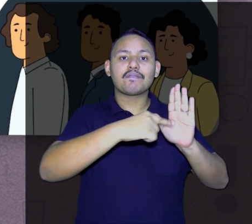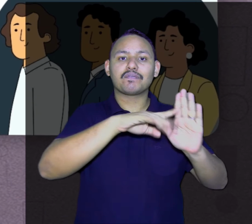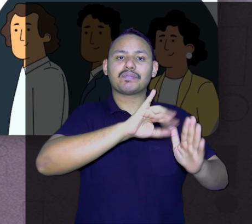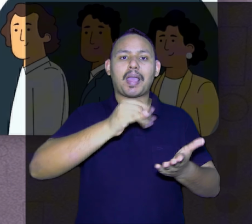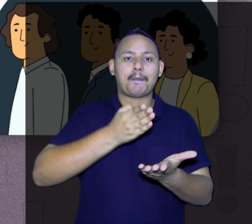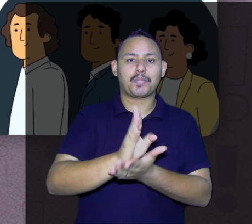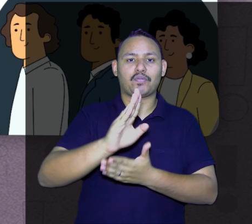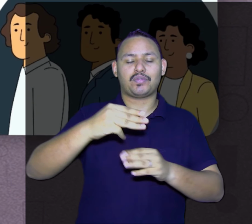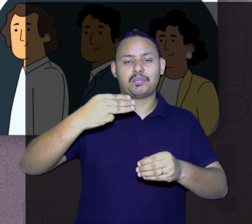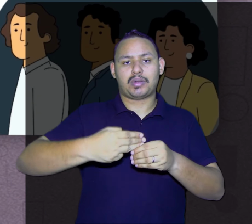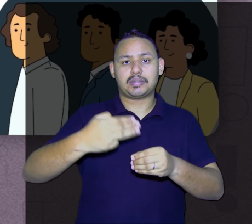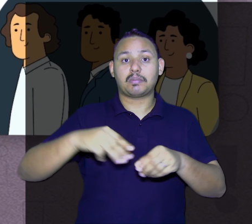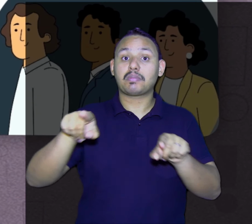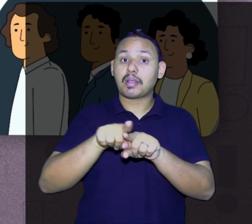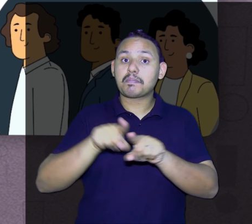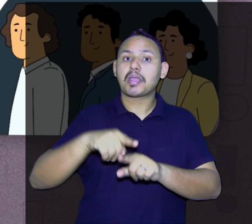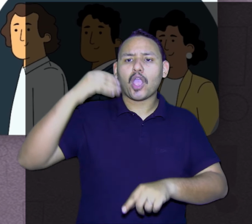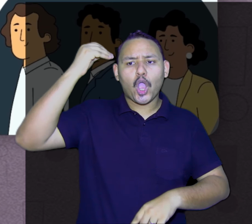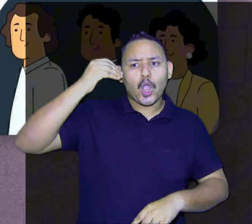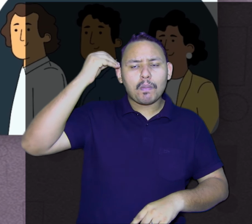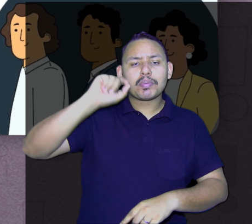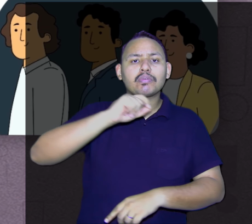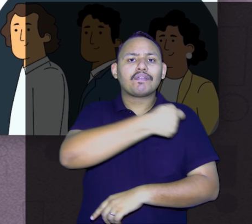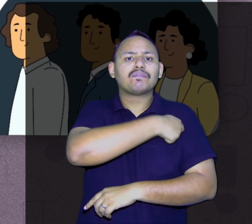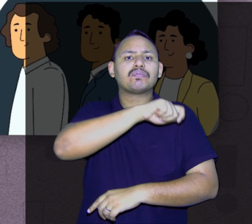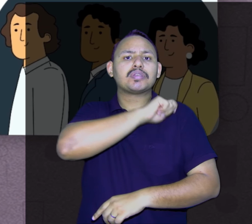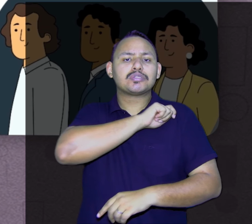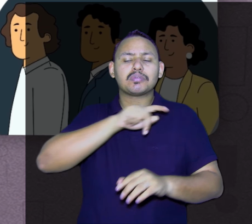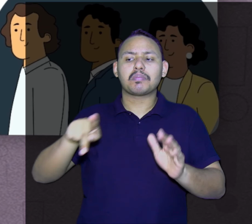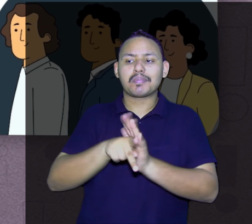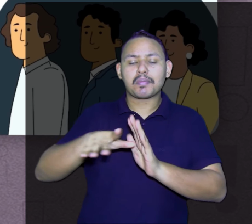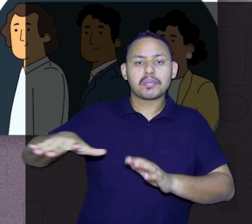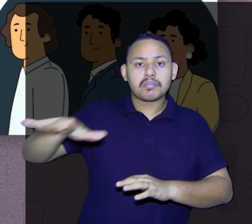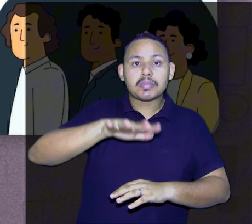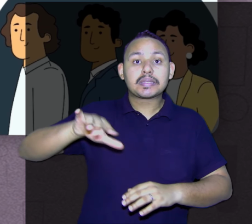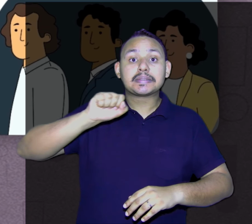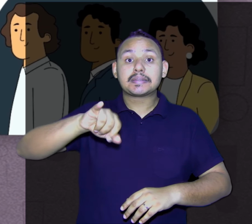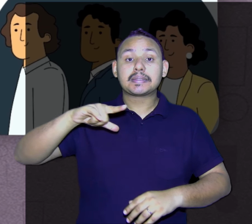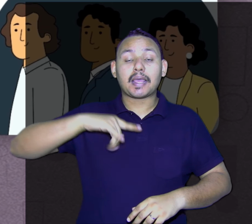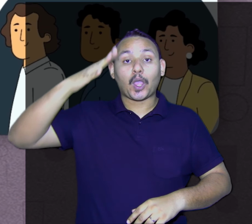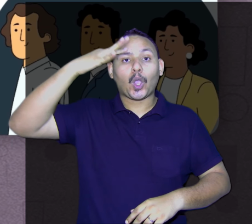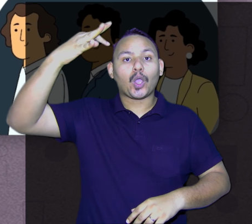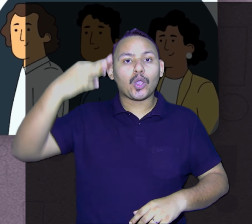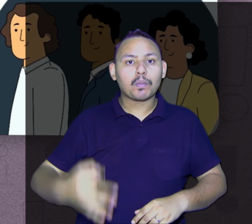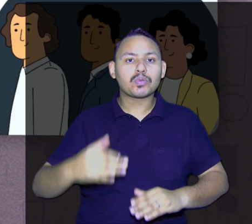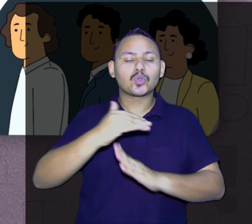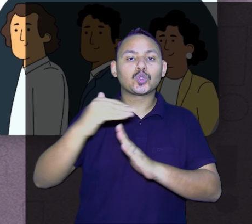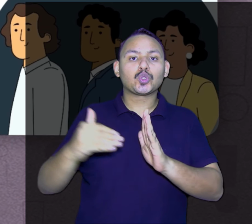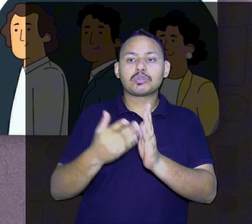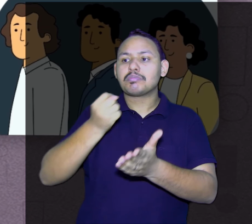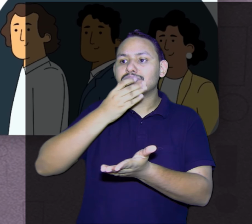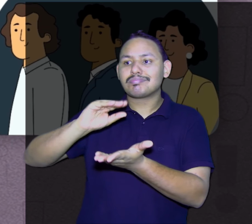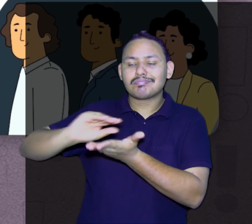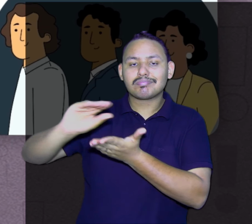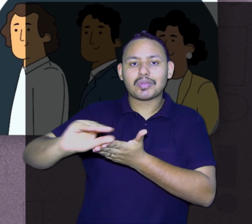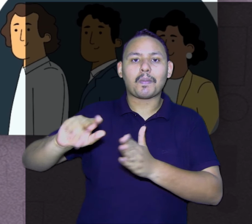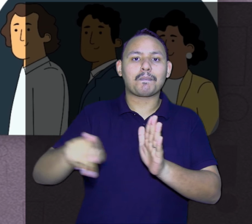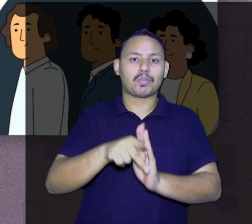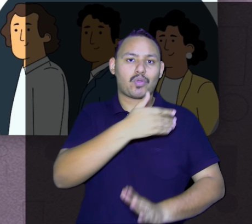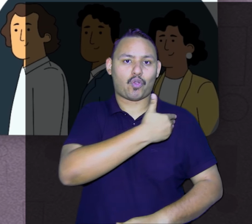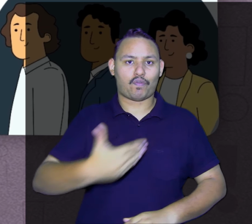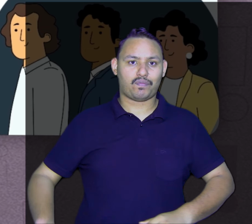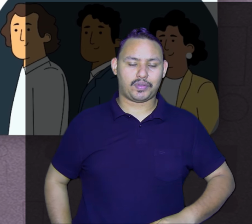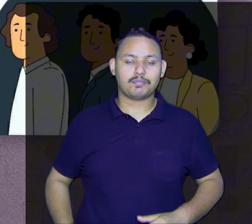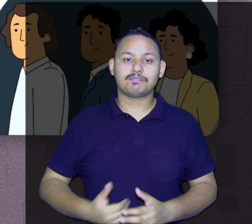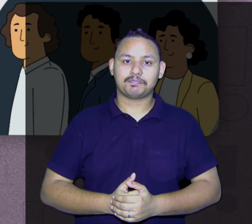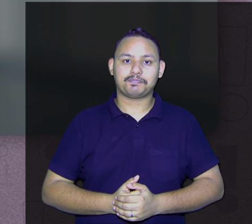no município. Também acompanha as ações do Executivo Municipal e verifica o cumprimento das leis e a boa aplicação e gestão